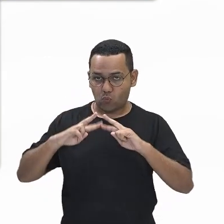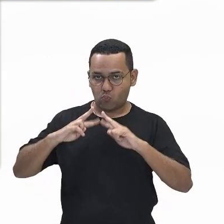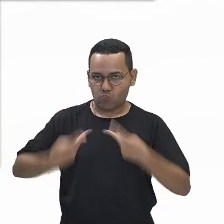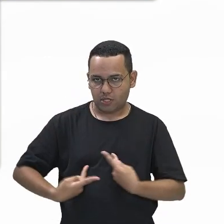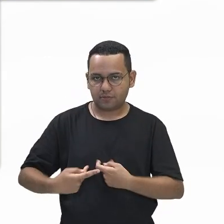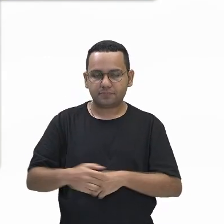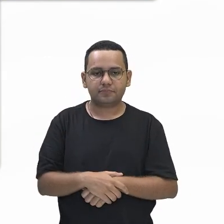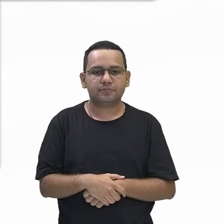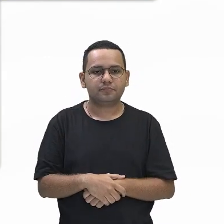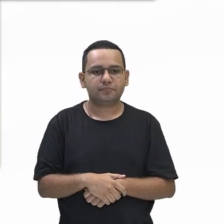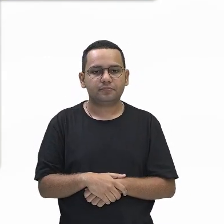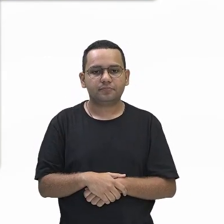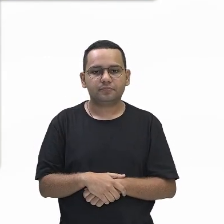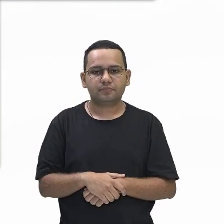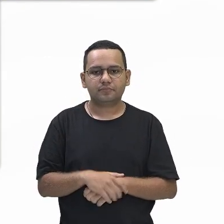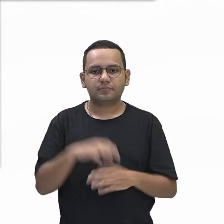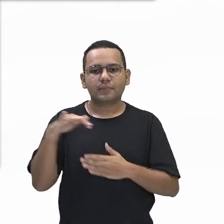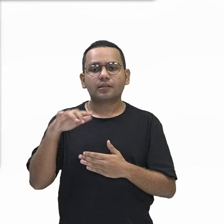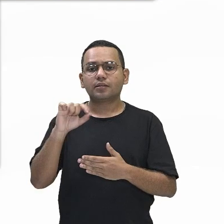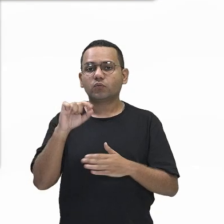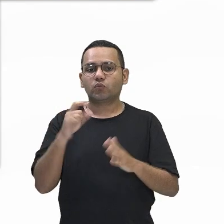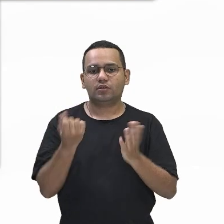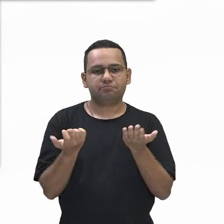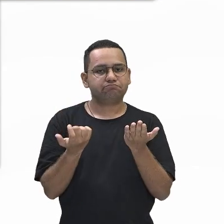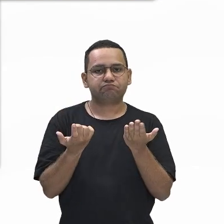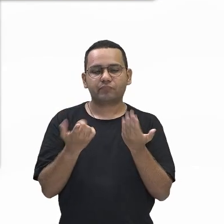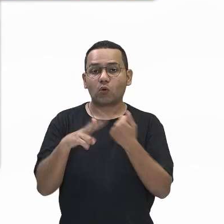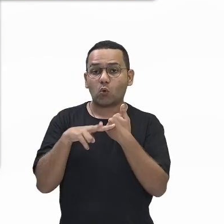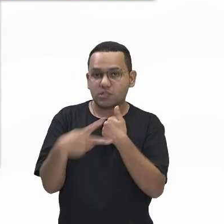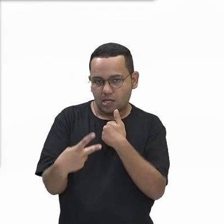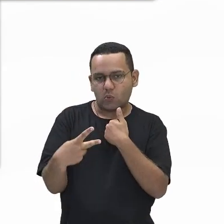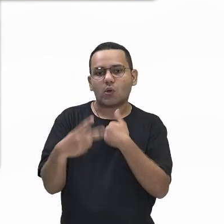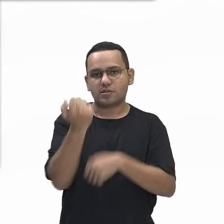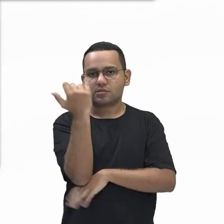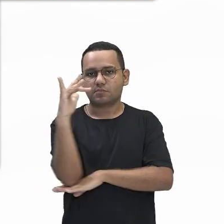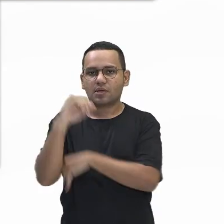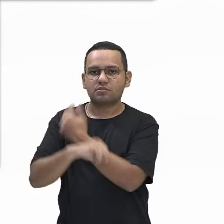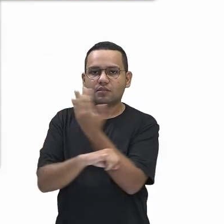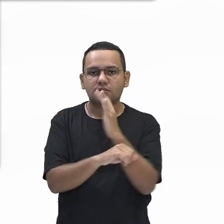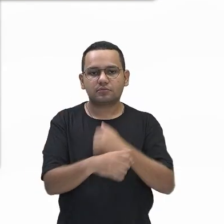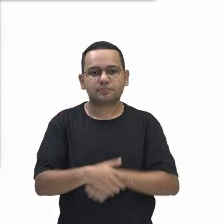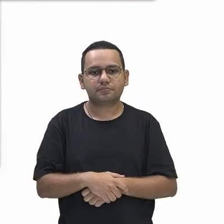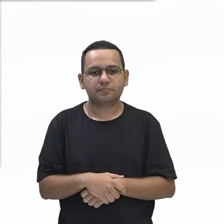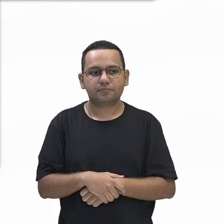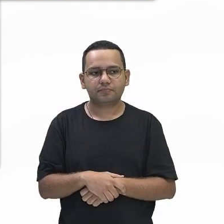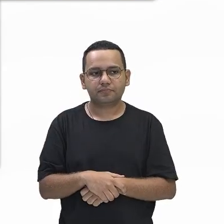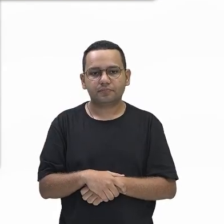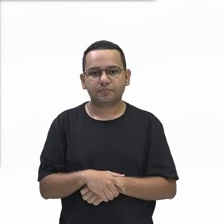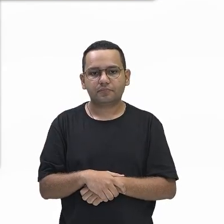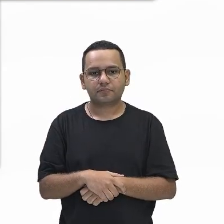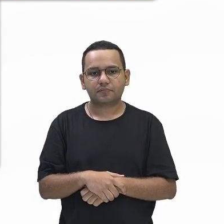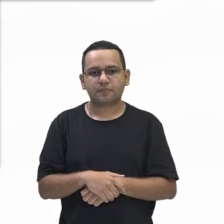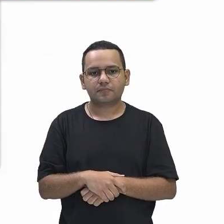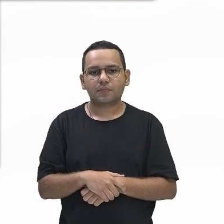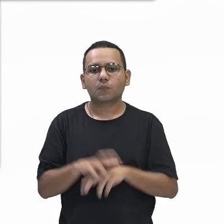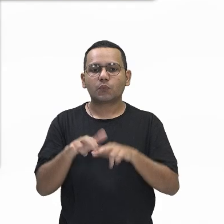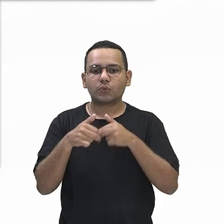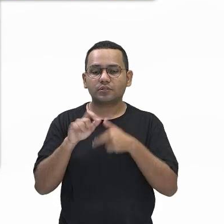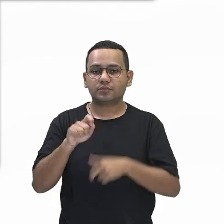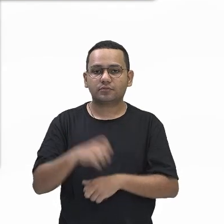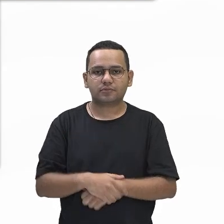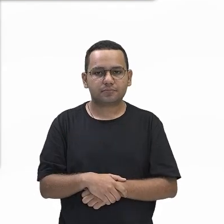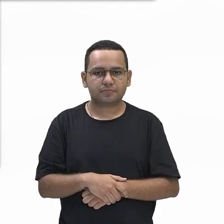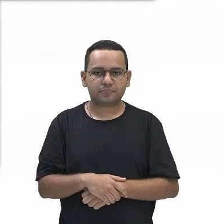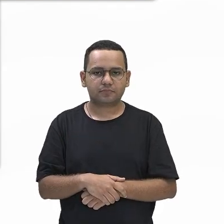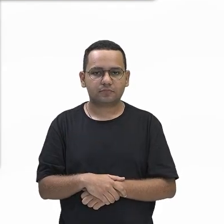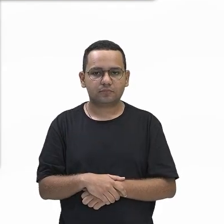impactos ambientais quando ele excede a capacidade de permitir, né, com que